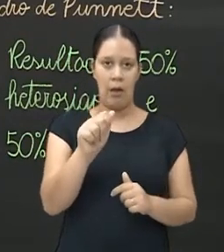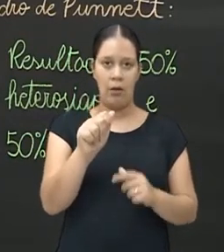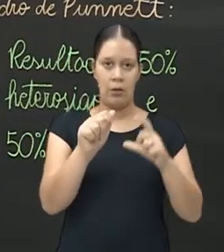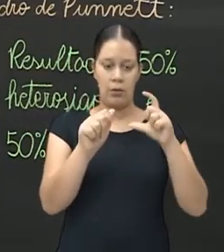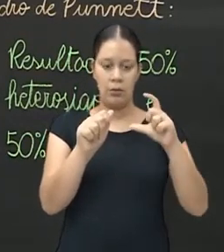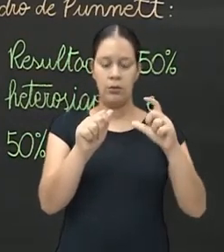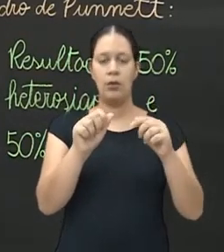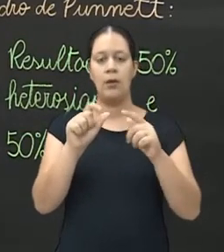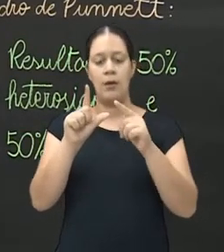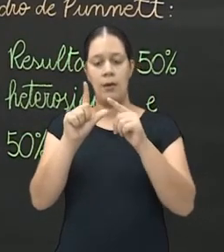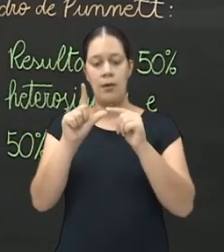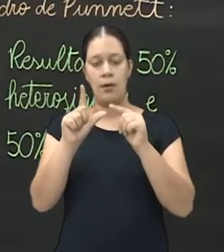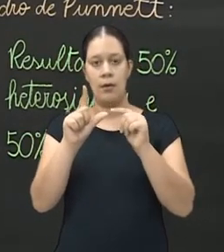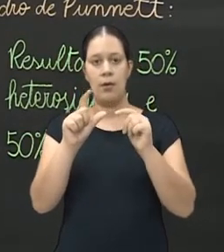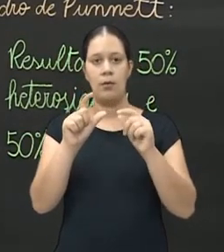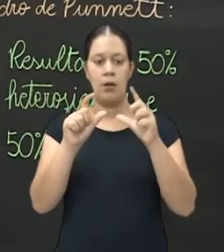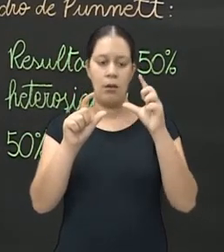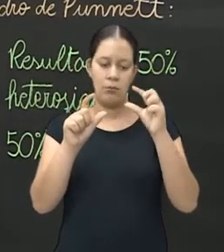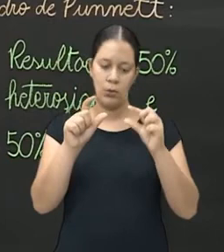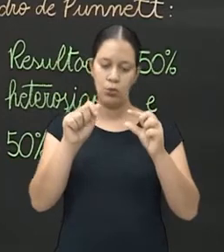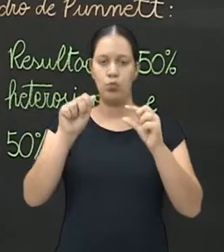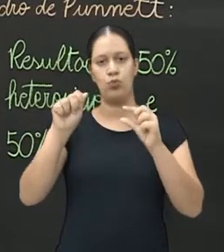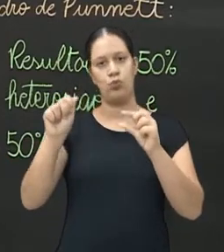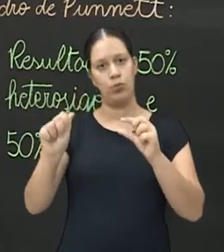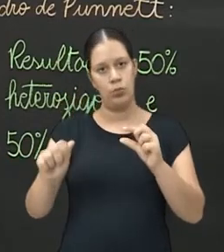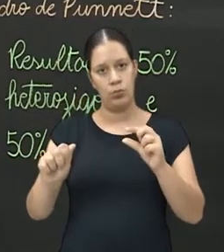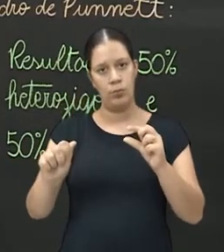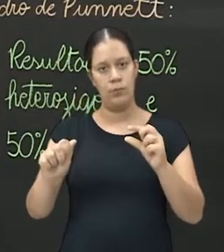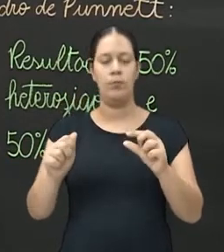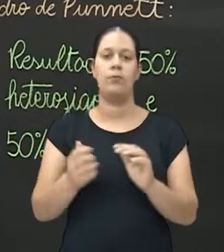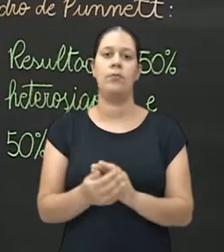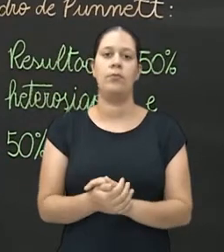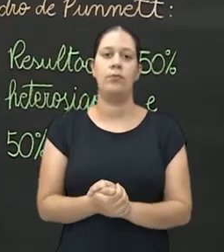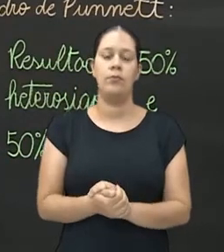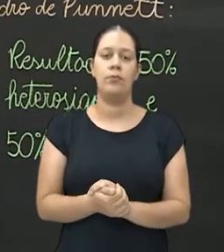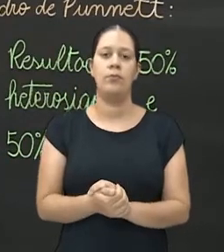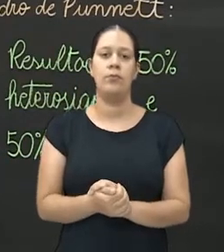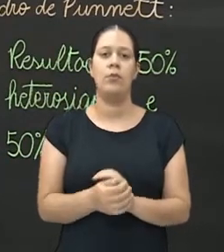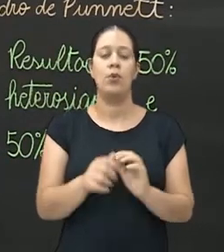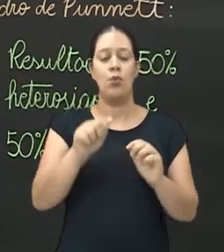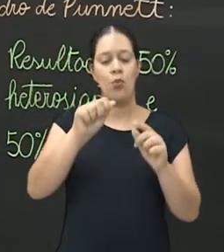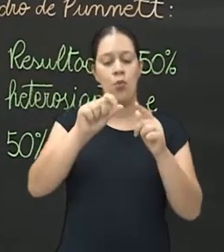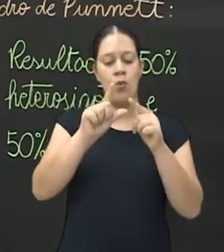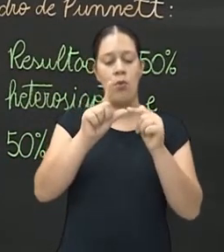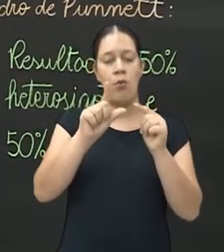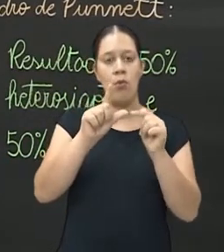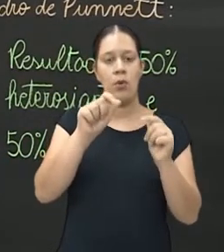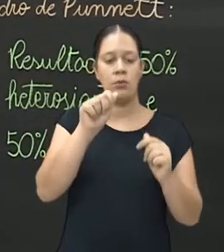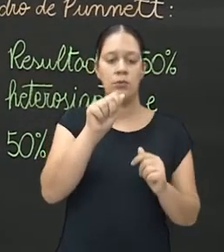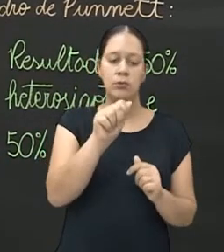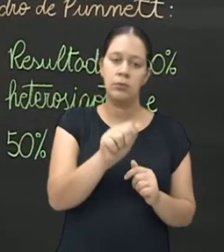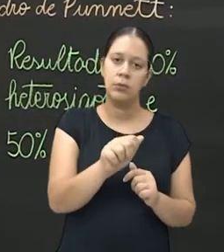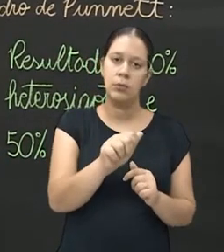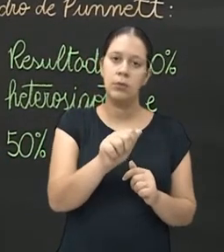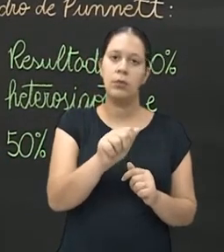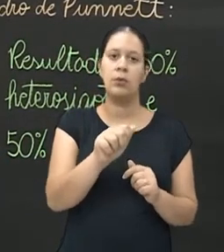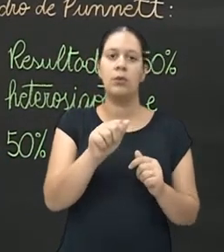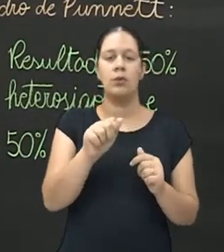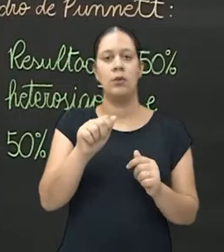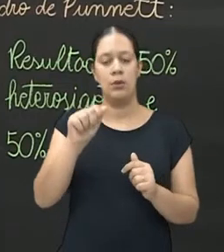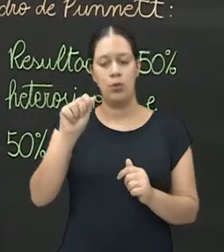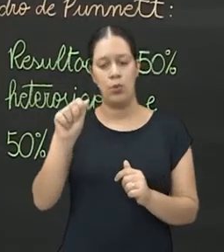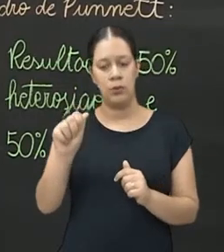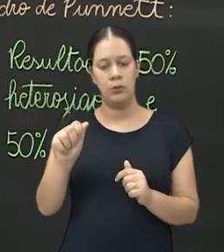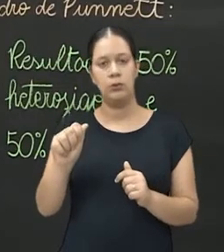azinho. O azão daqui com o azinho daqui. O azinho daqui com o azinho daqui. O